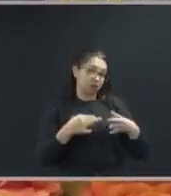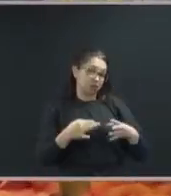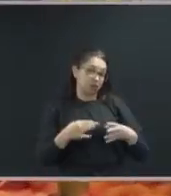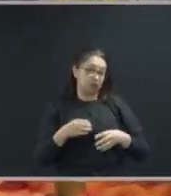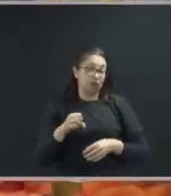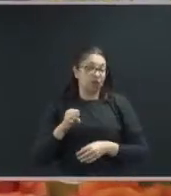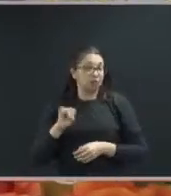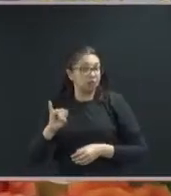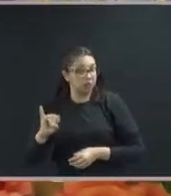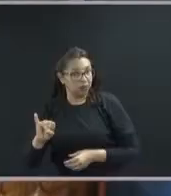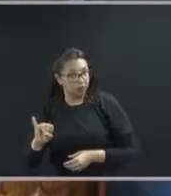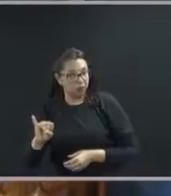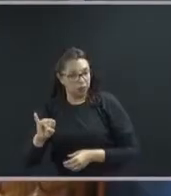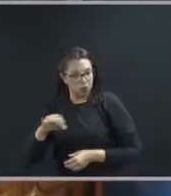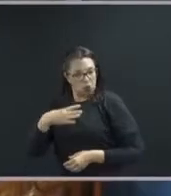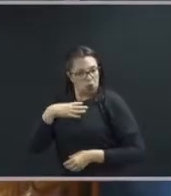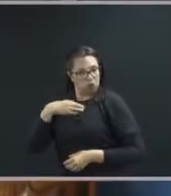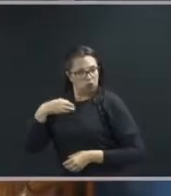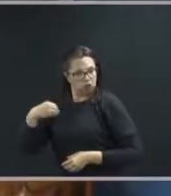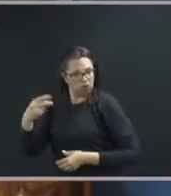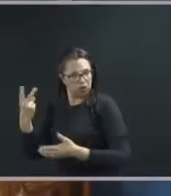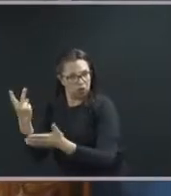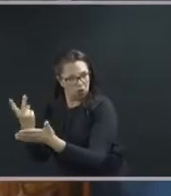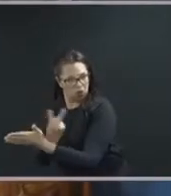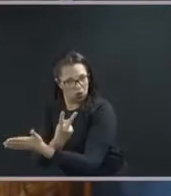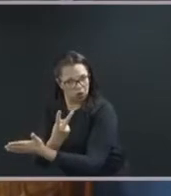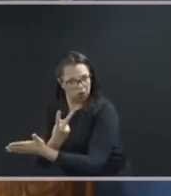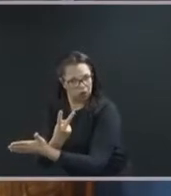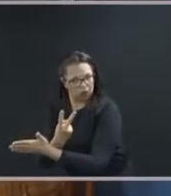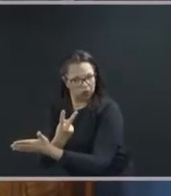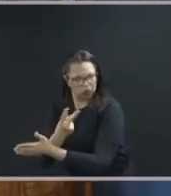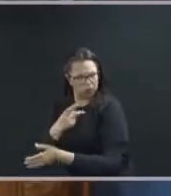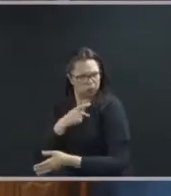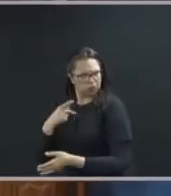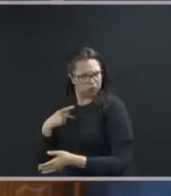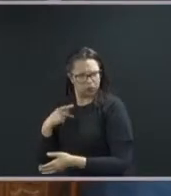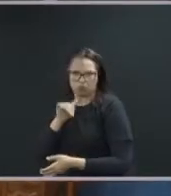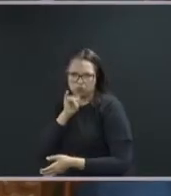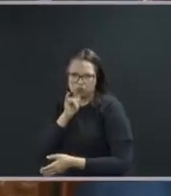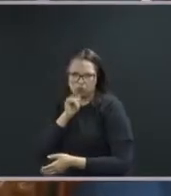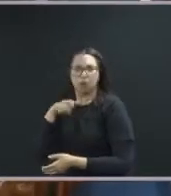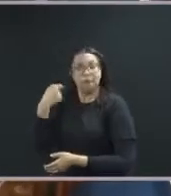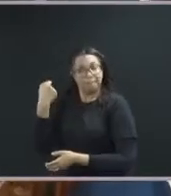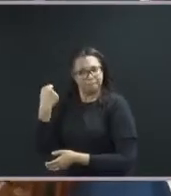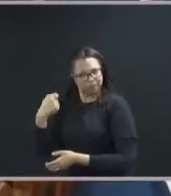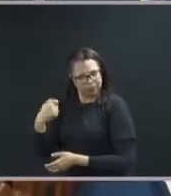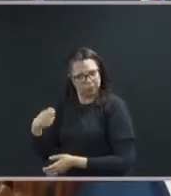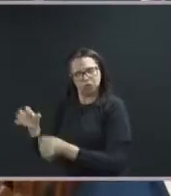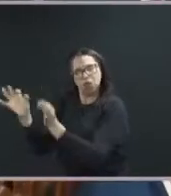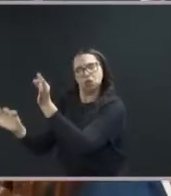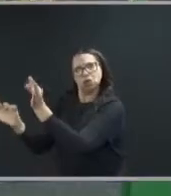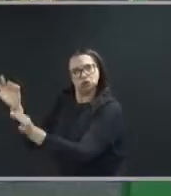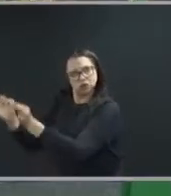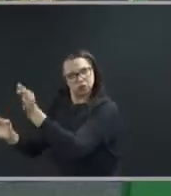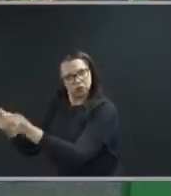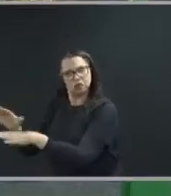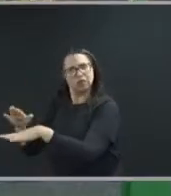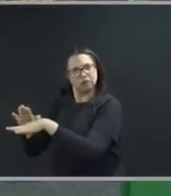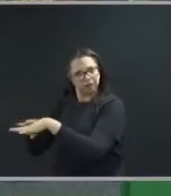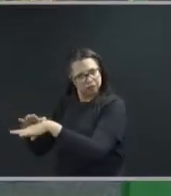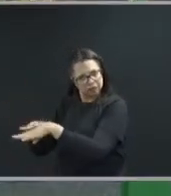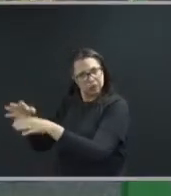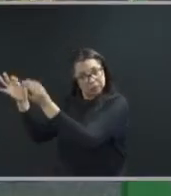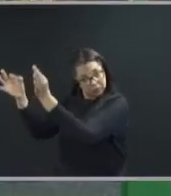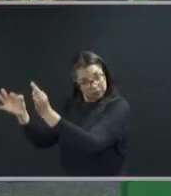tem que ser corrigido. Amém? Mas vamos lá para a frente. Porque os tais não servem a nosso Senhor Jesus Cristo. Quais os